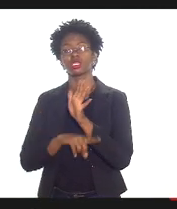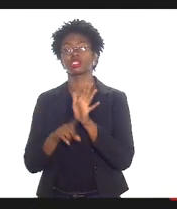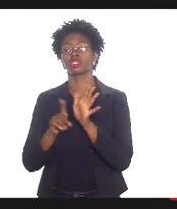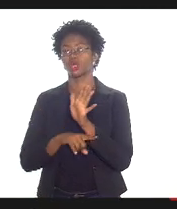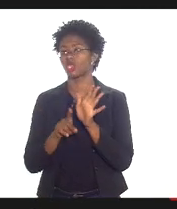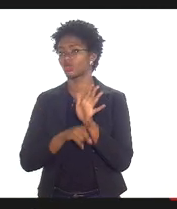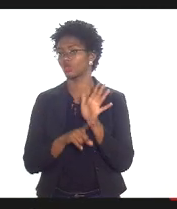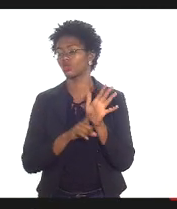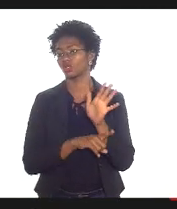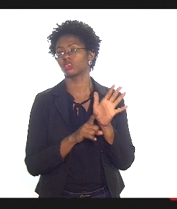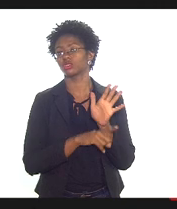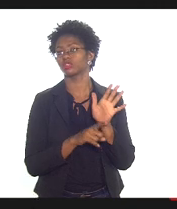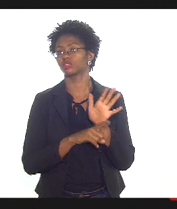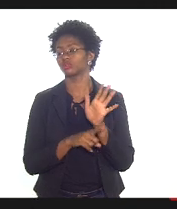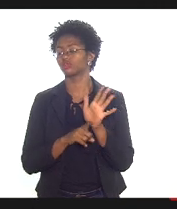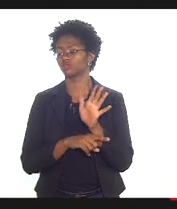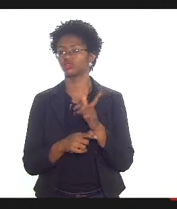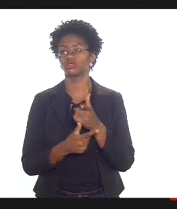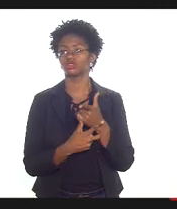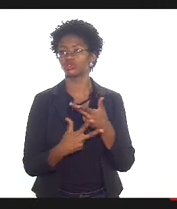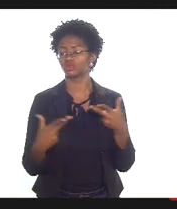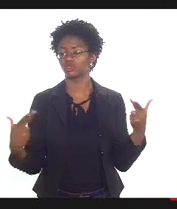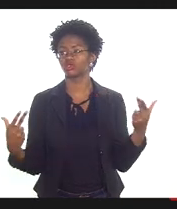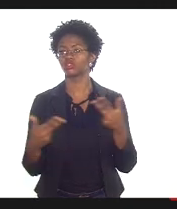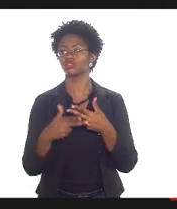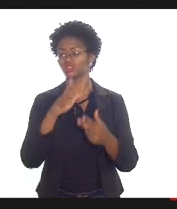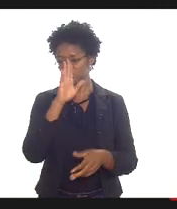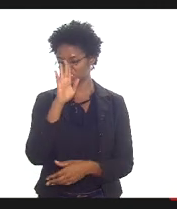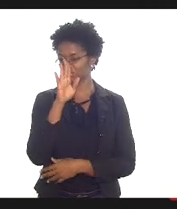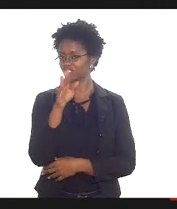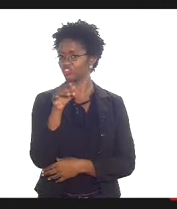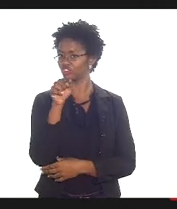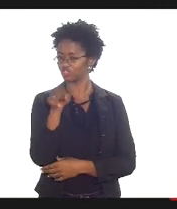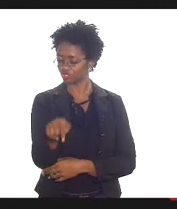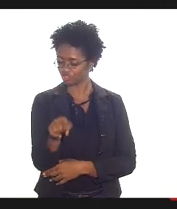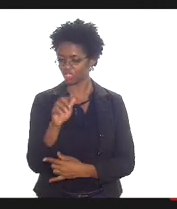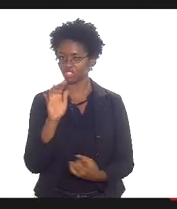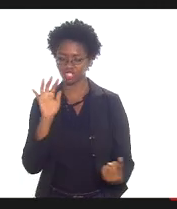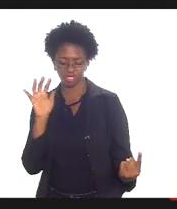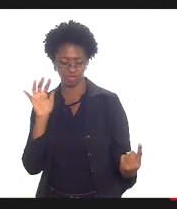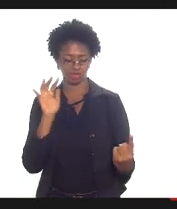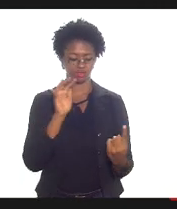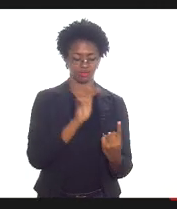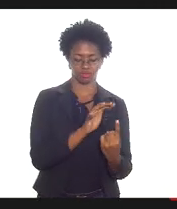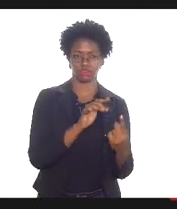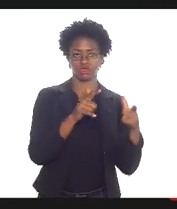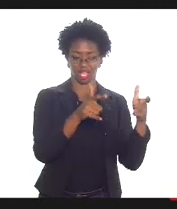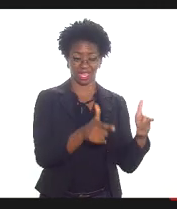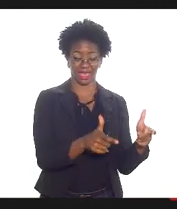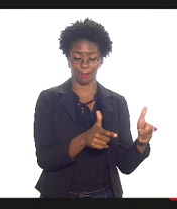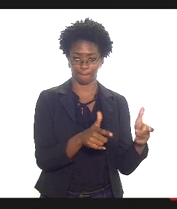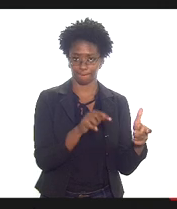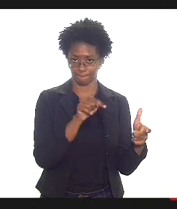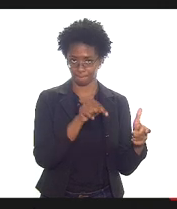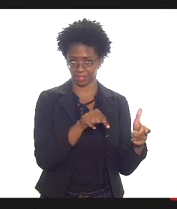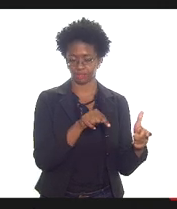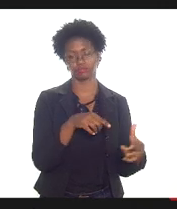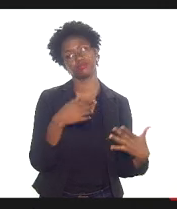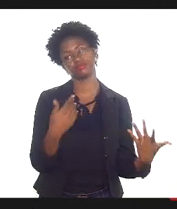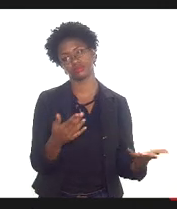só podem ser deduzidas as questões diretamente afetas aos campos. Então,